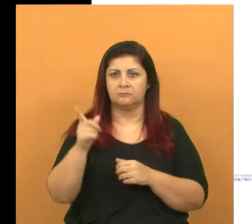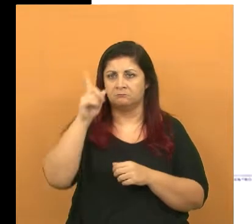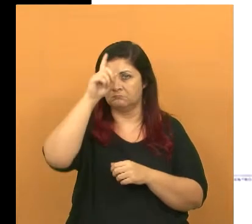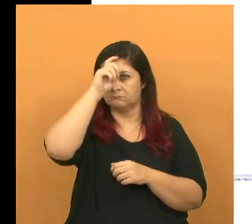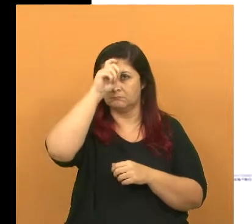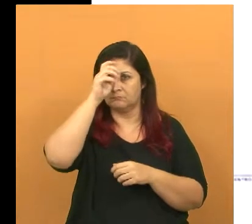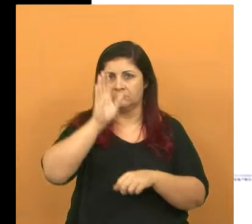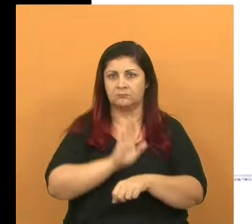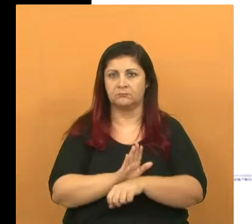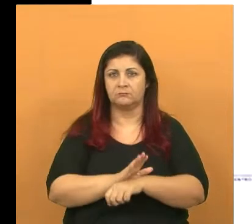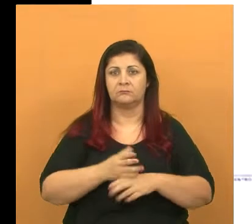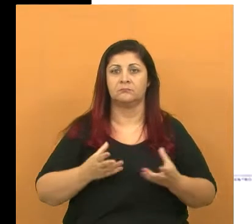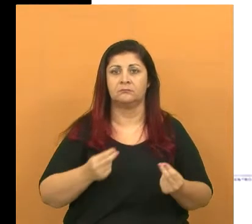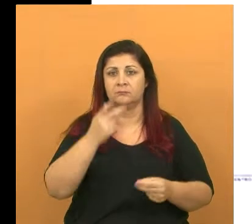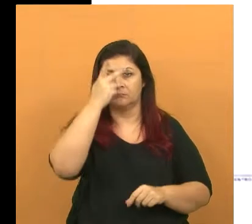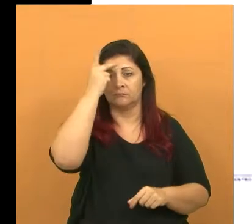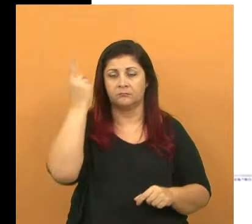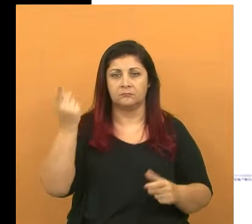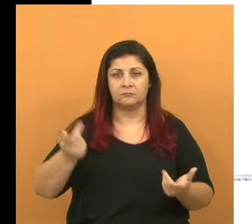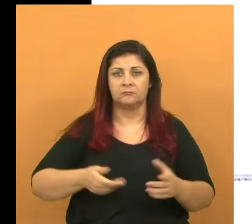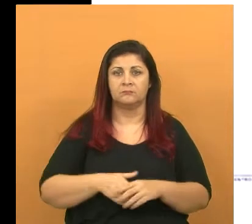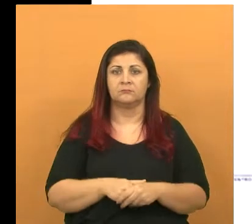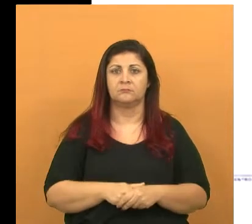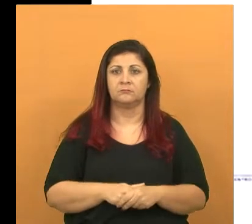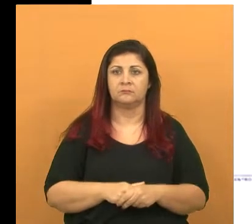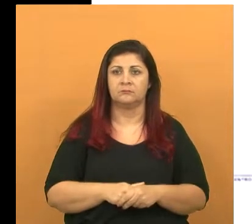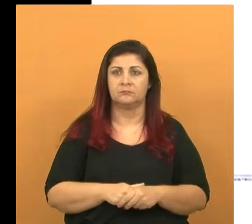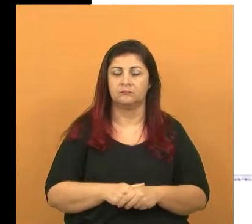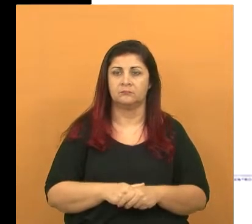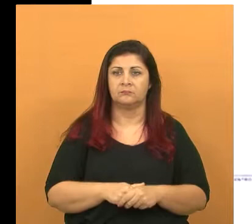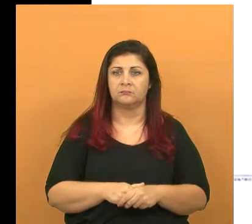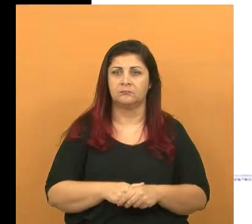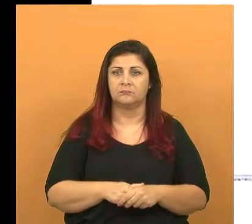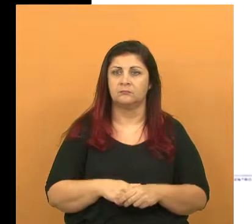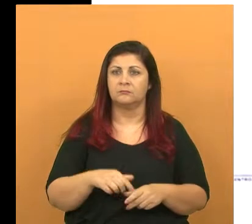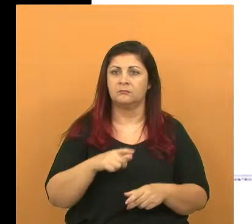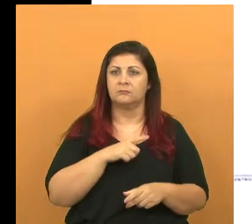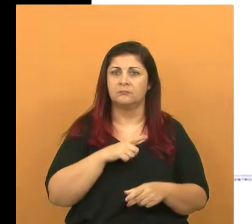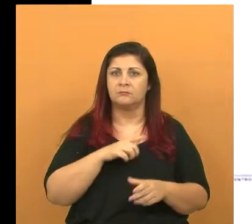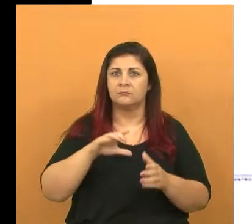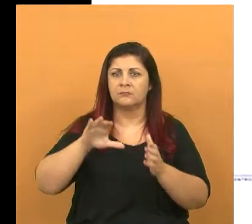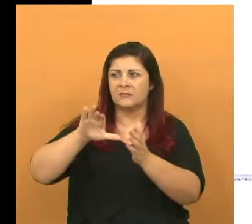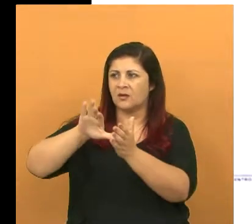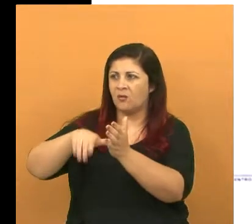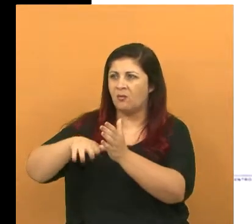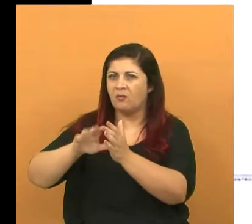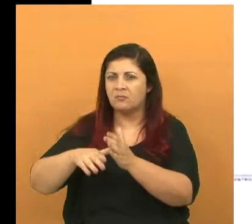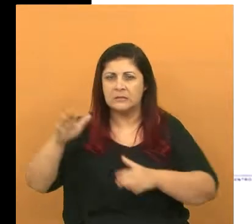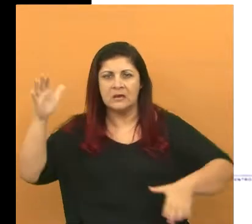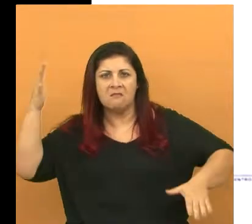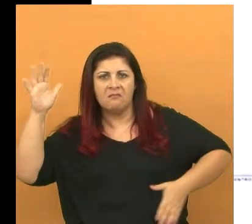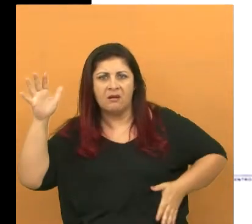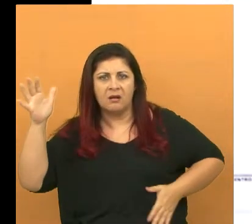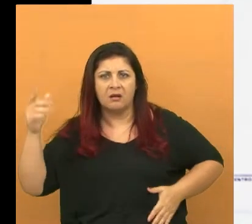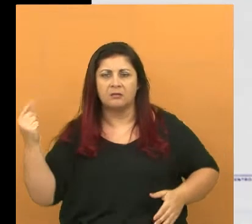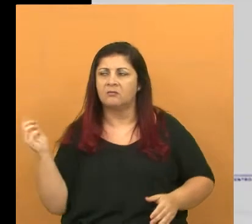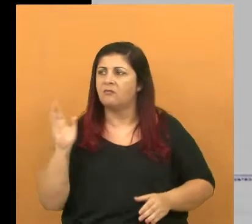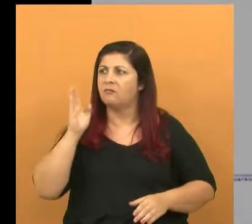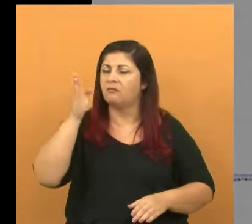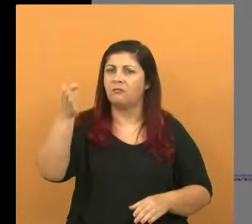ajuda tantas pessoas da nossa cidade e foi alvo de ação de bandidos de vagabundos que